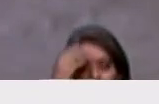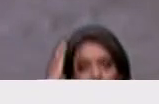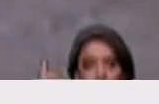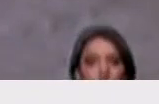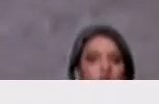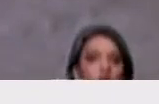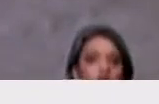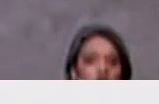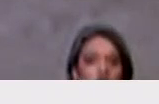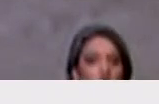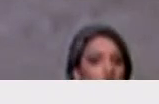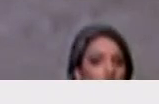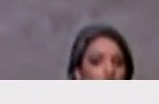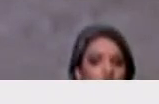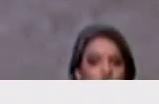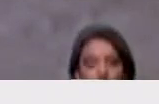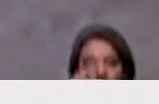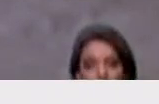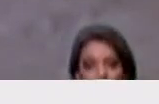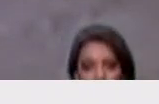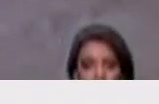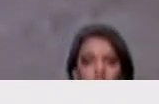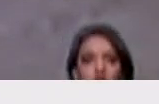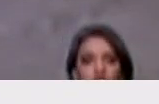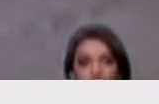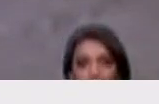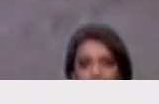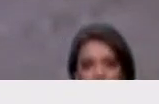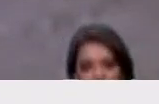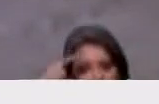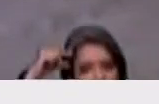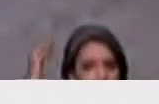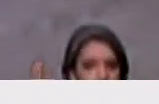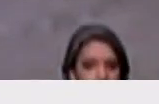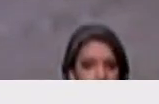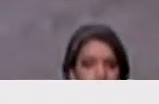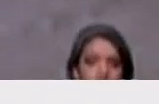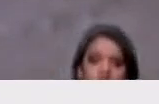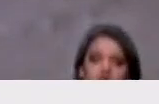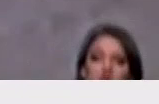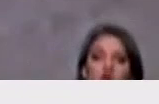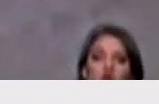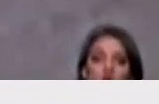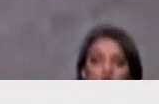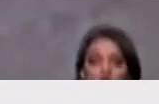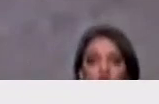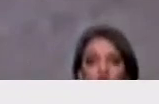para que os demais tenham condutos individualizados porque até agora houve uma prisão em massa que é um absurdo por